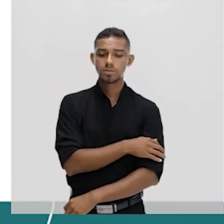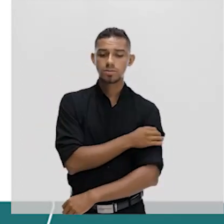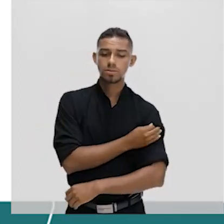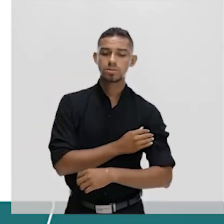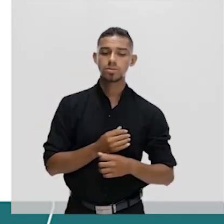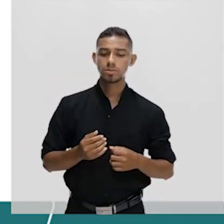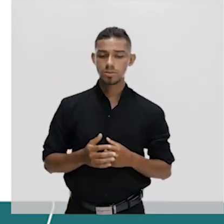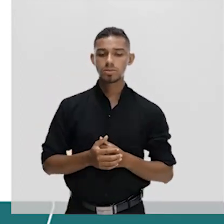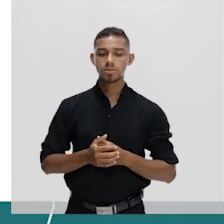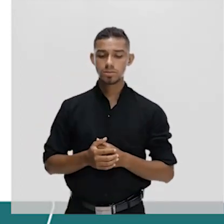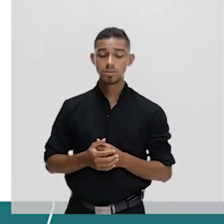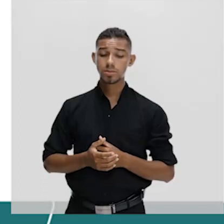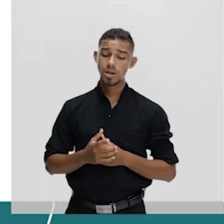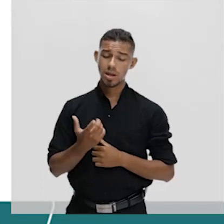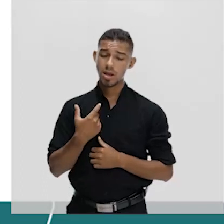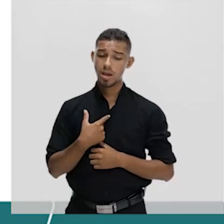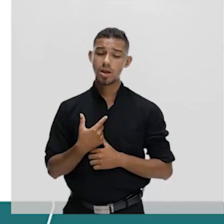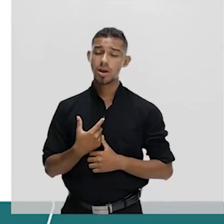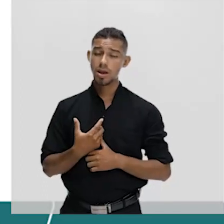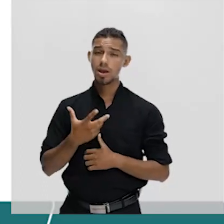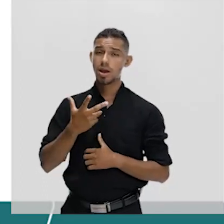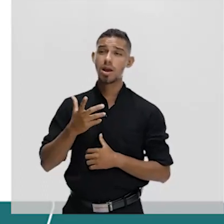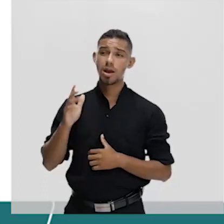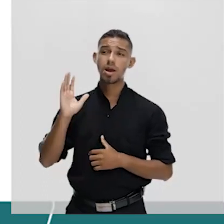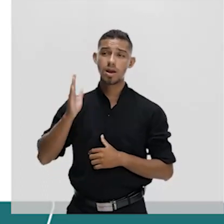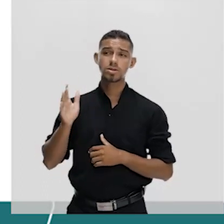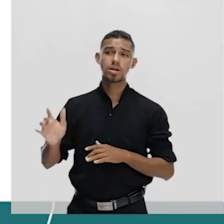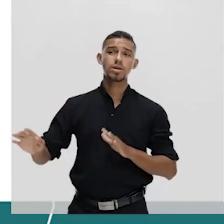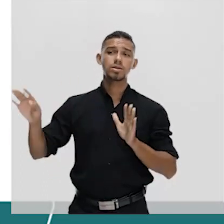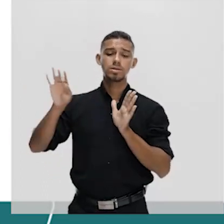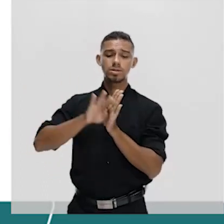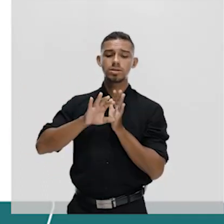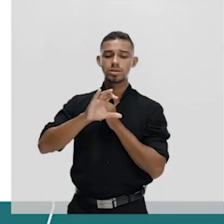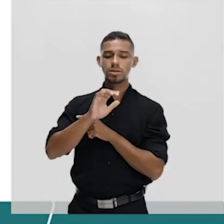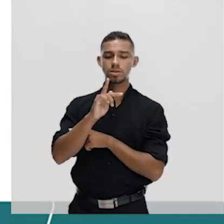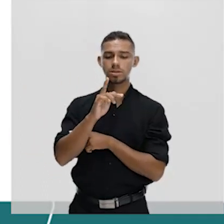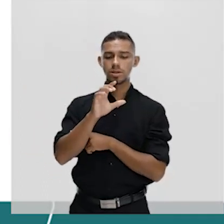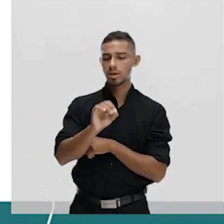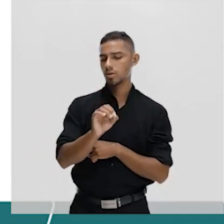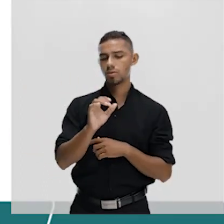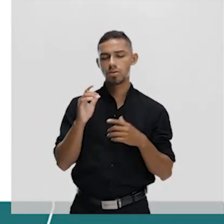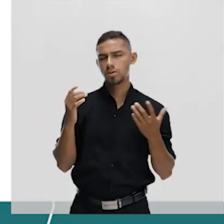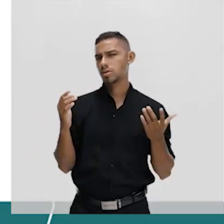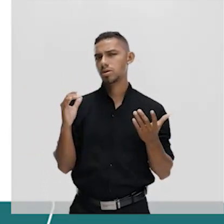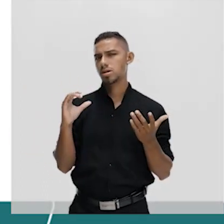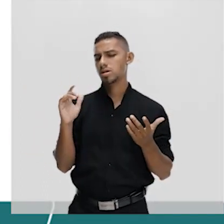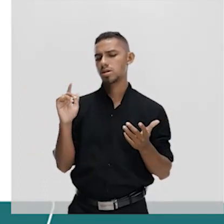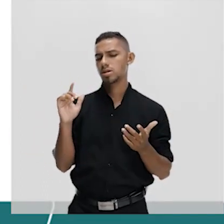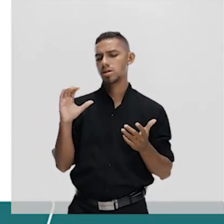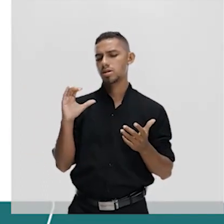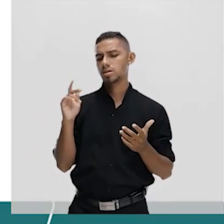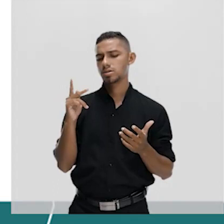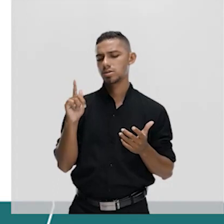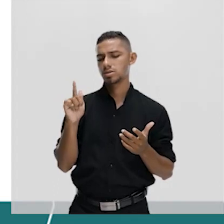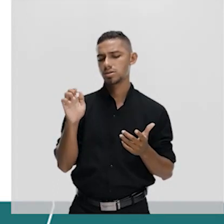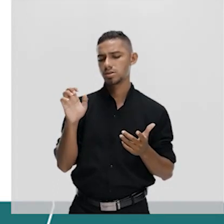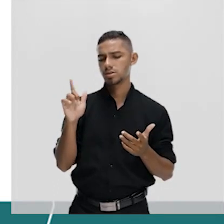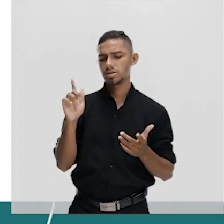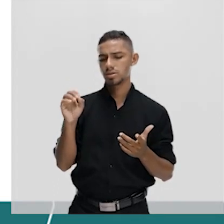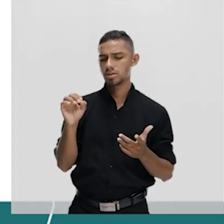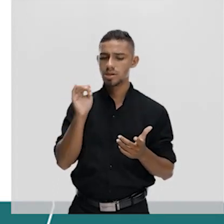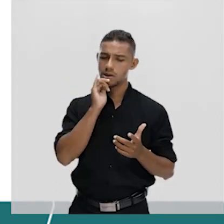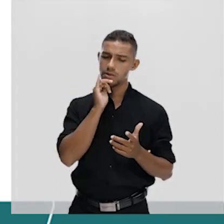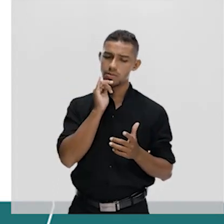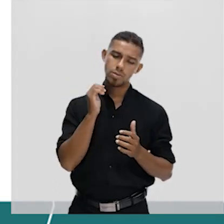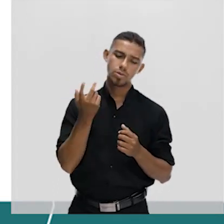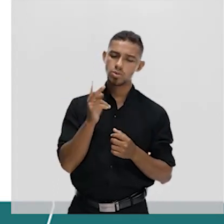chego cedo. Vocês já ouviram alguém falando assim? Eu já ouvi pessoas falando dessa forma. Por quê? Por pensarem que o verbo ele também